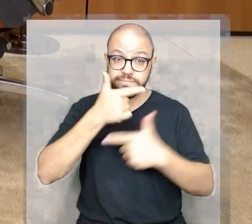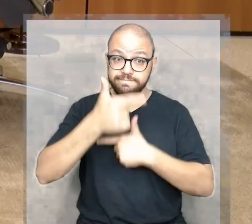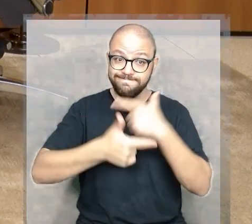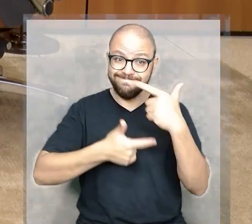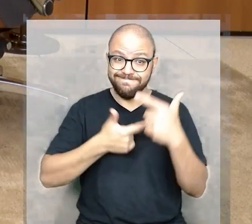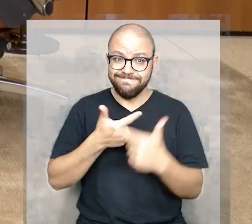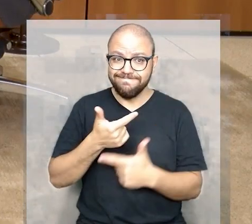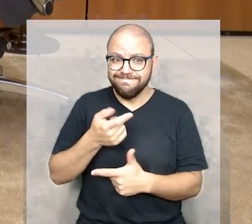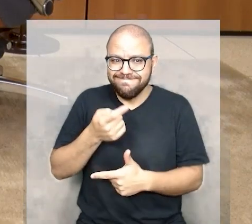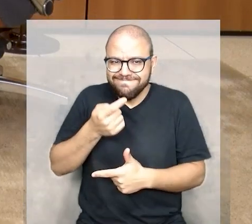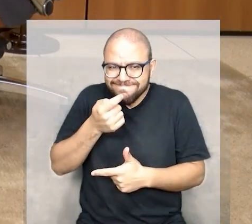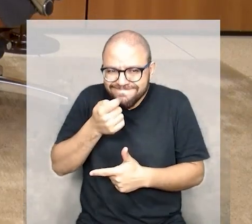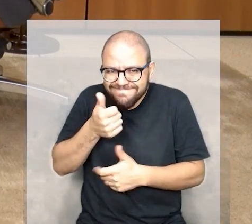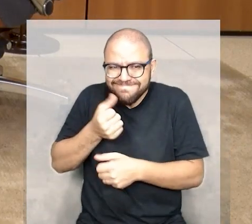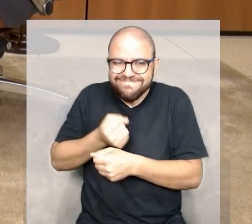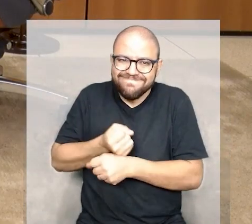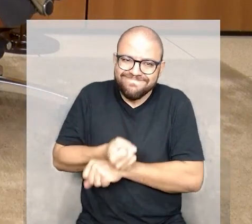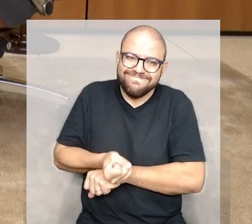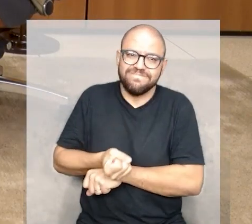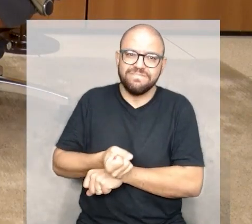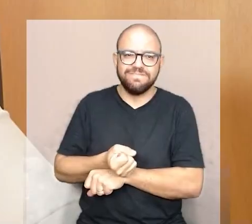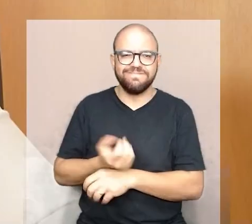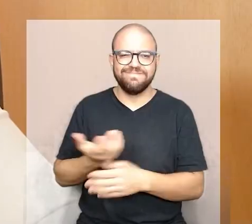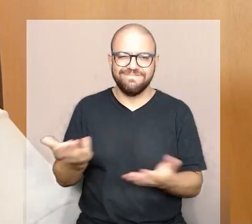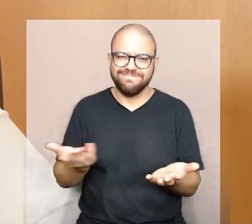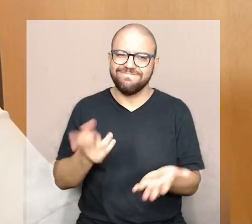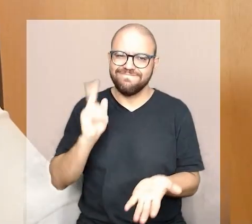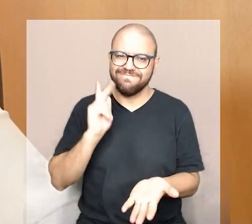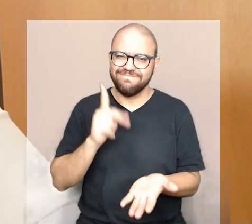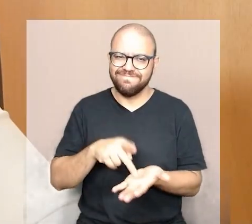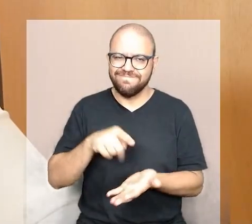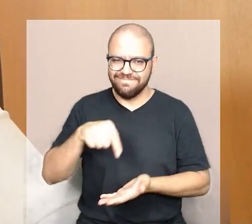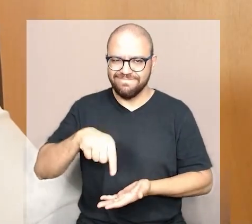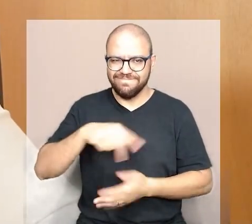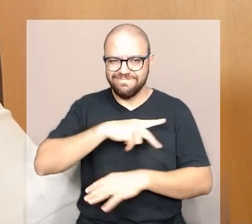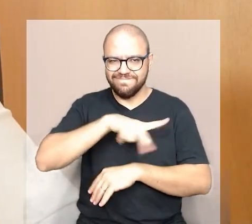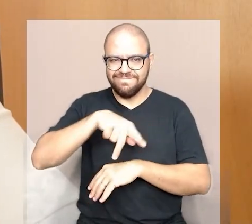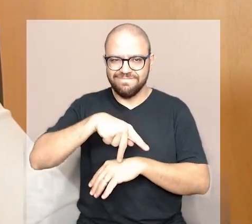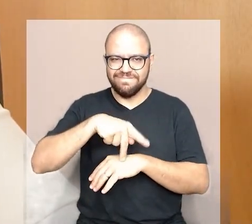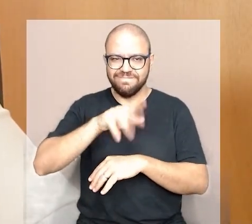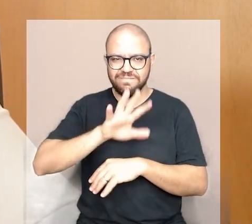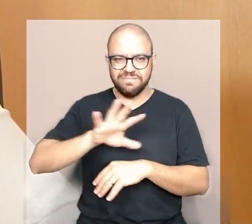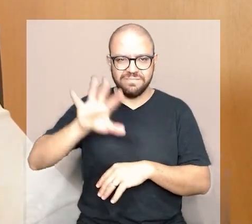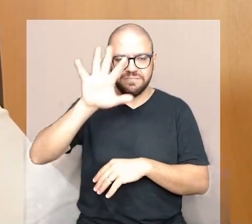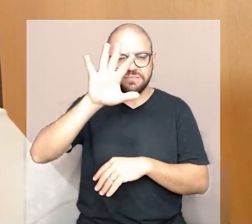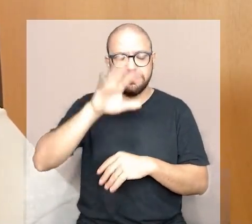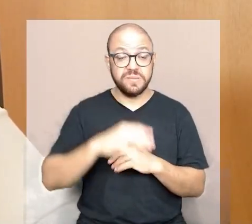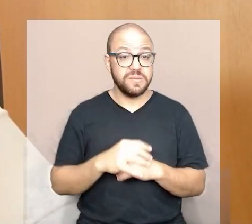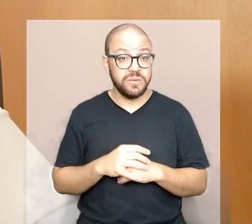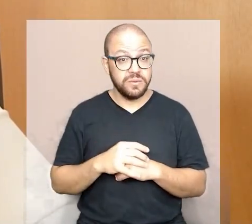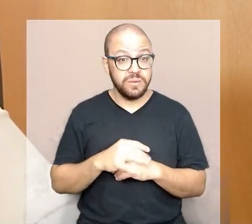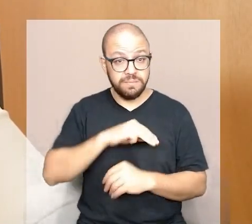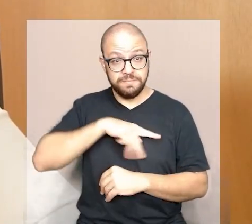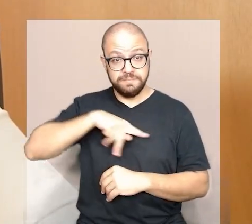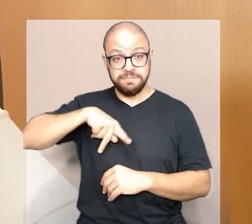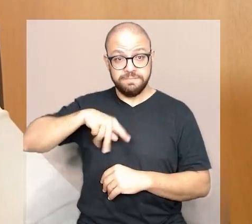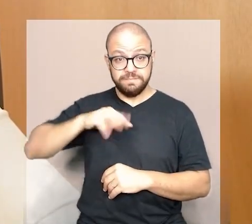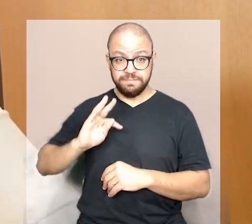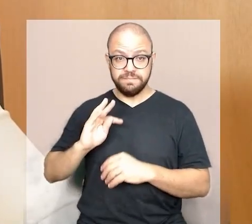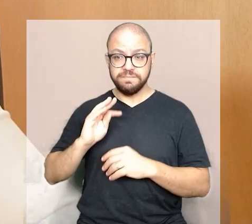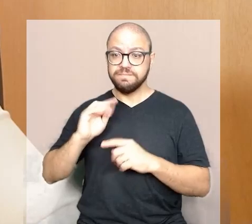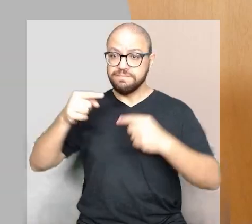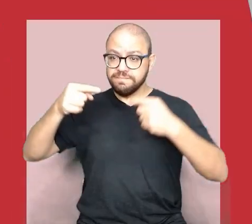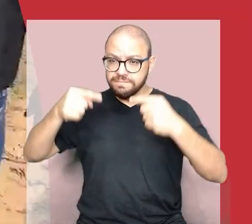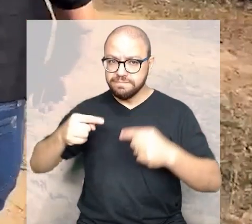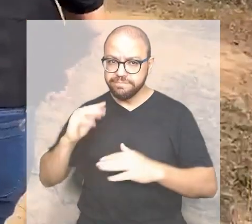trabalho análogo ao de escravo, que ainda é uma triste realidade, não é, no nosso país. Quais os principais desafios e avanços do MPT